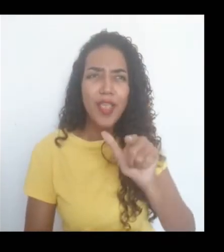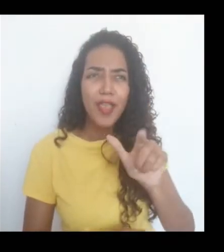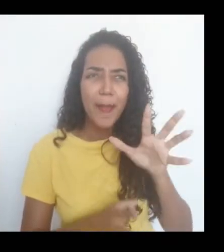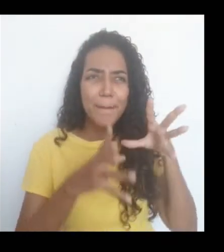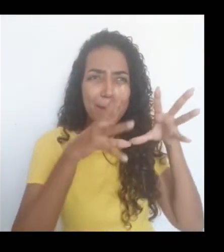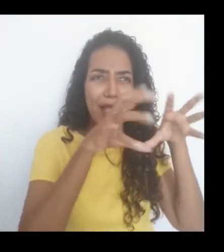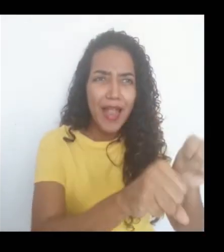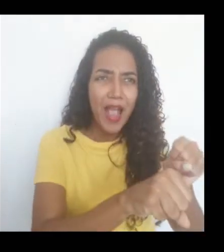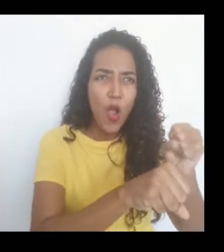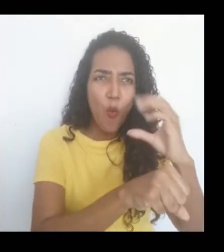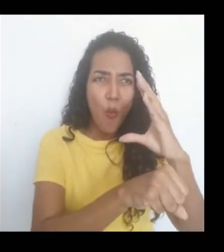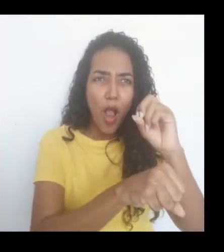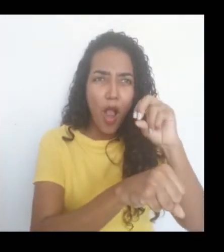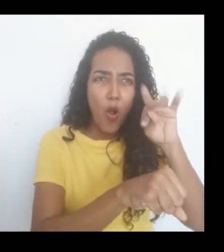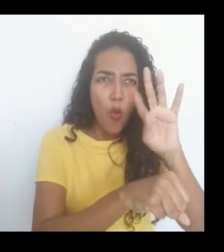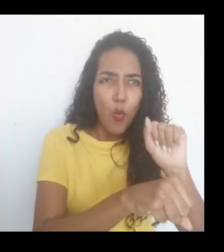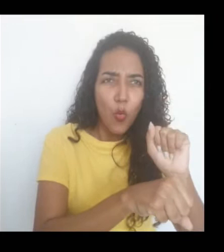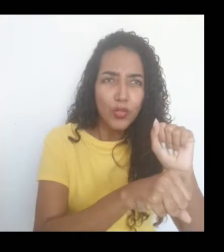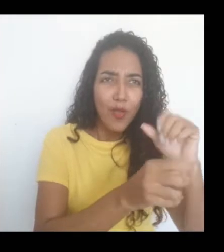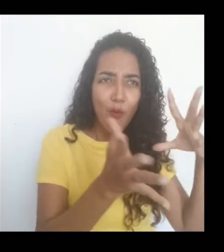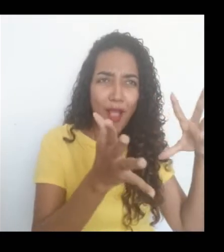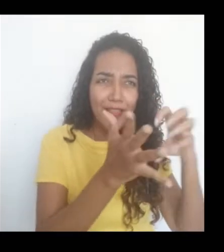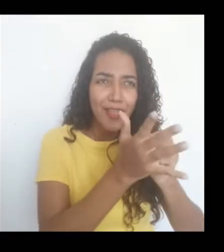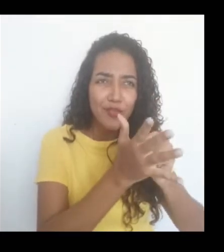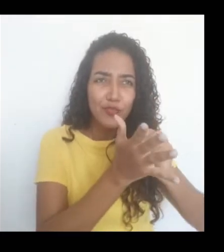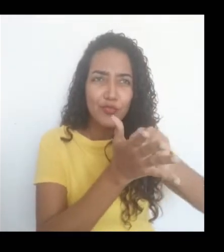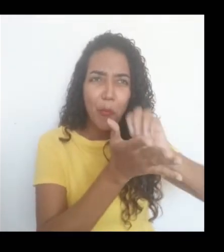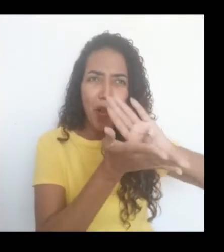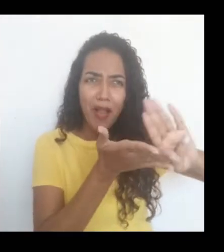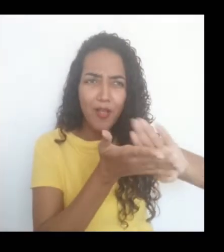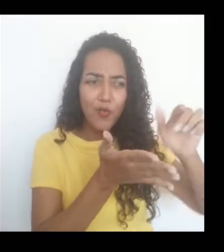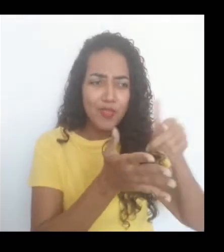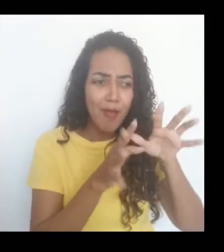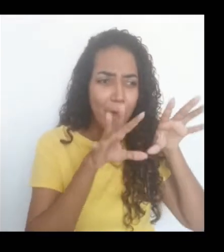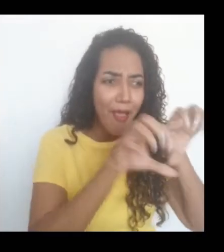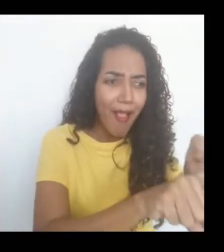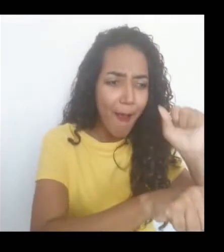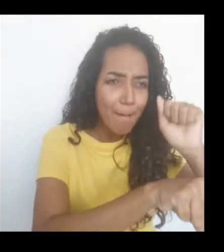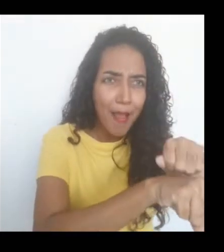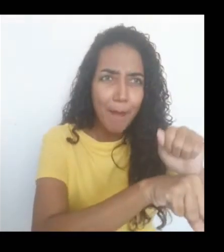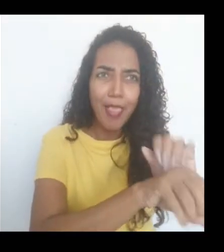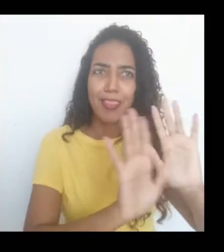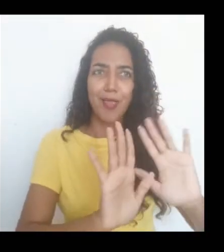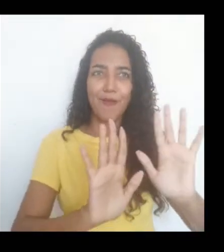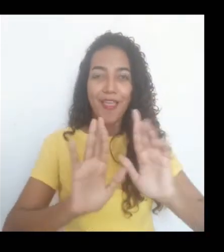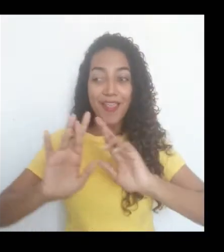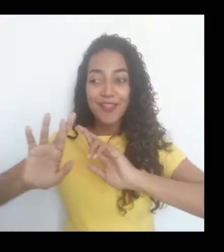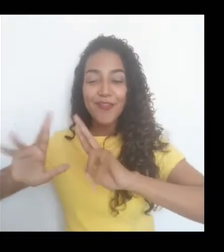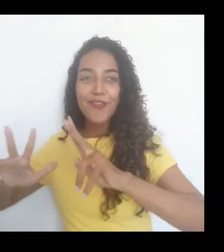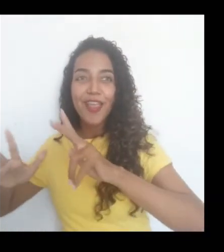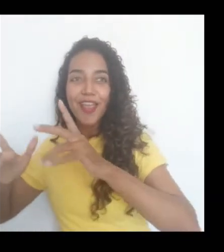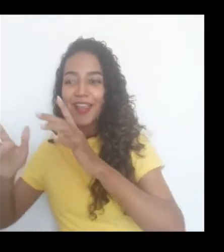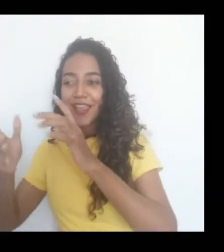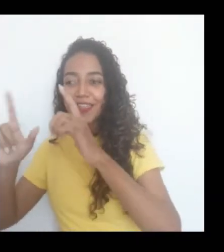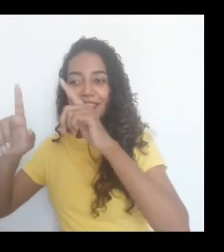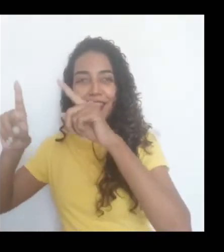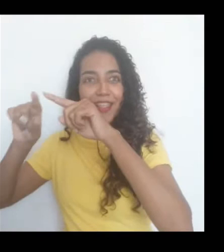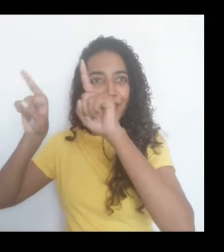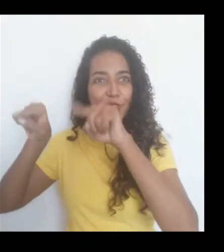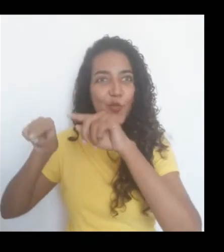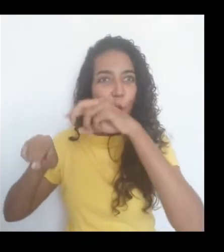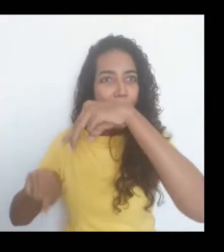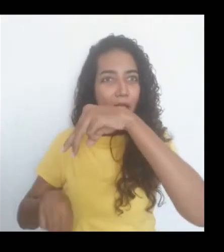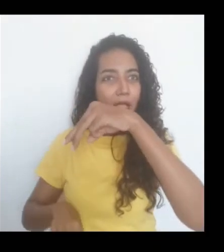Player. Não tem problema. A ideia é que você vai conseguir mapear essas entidades, sejam